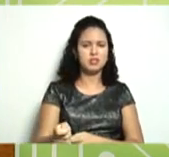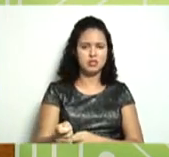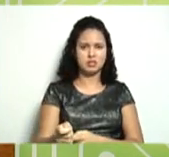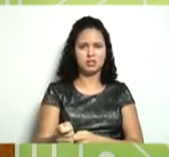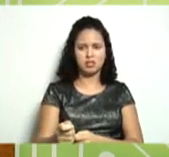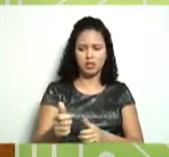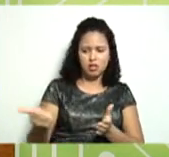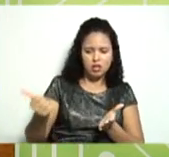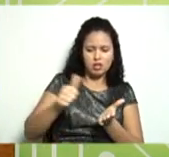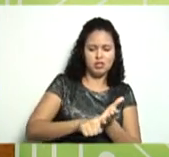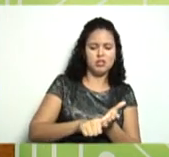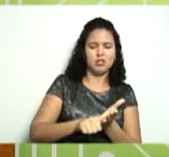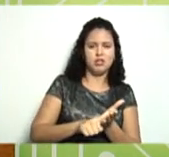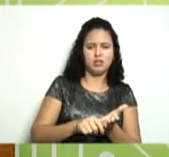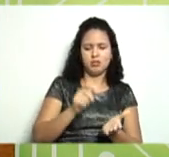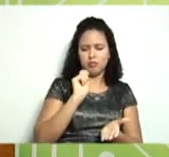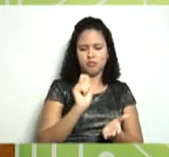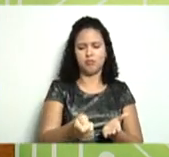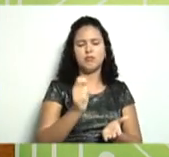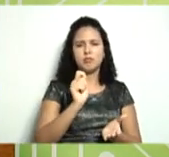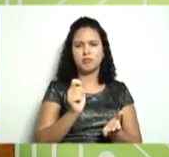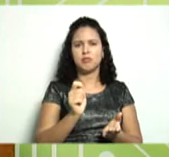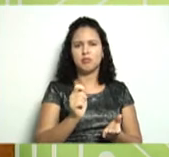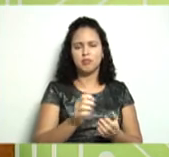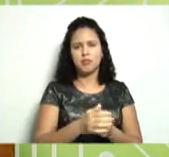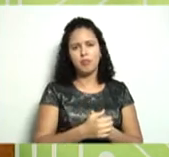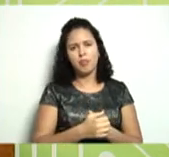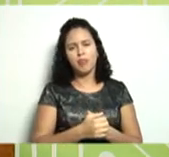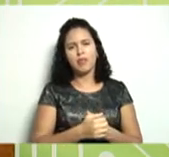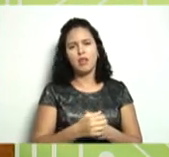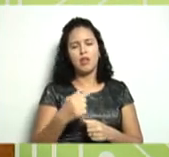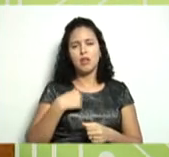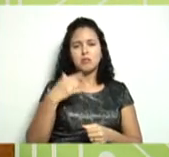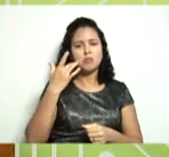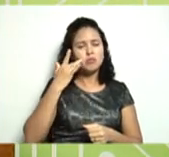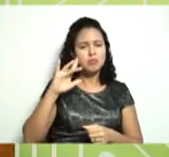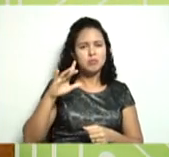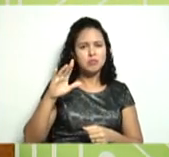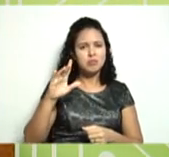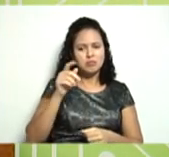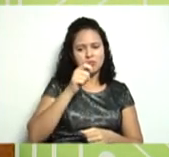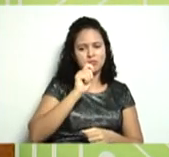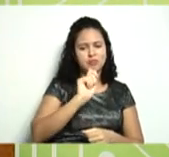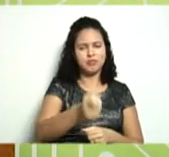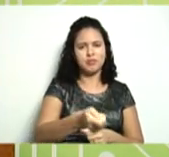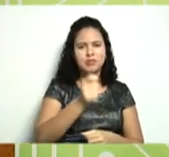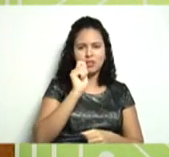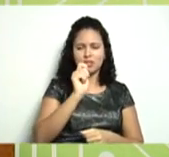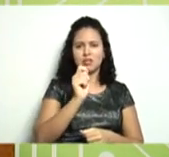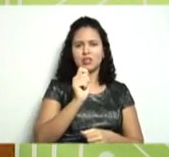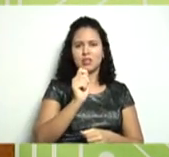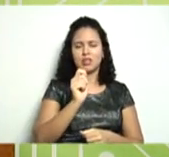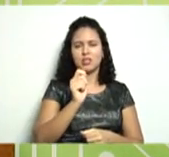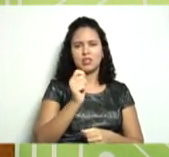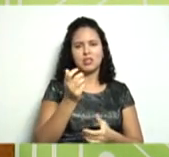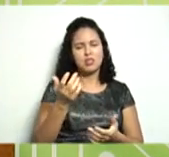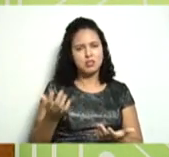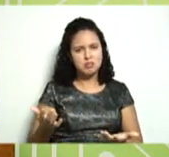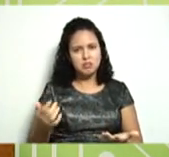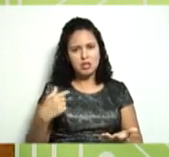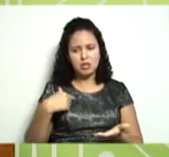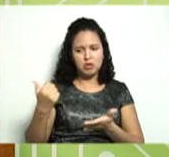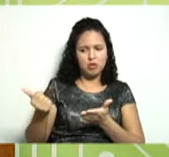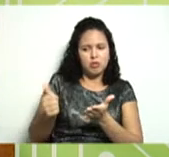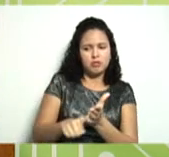eu não posso ser parte dessa cooperativa. Pessoal, eu não sei pescar. Então, nem sei e nem sou pescador,